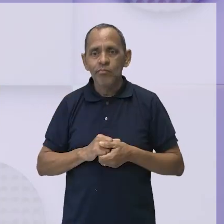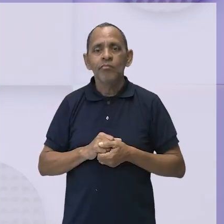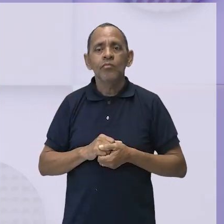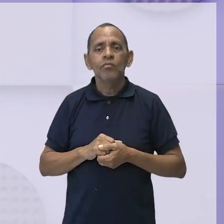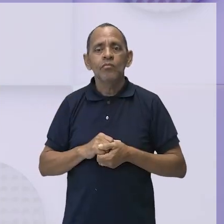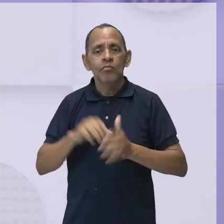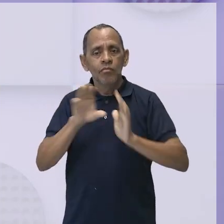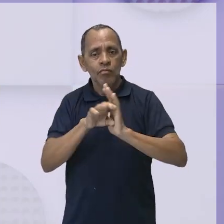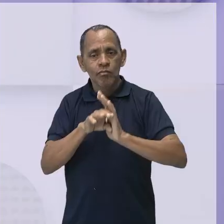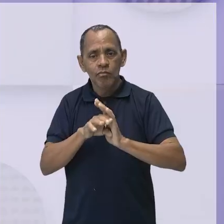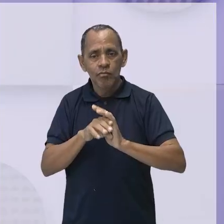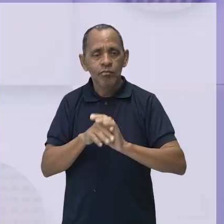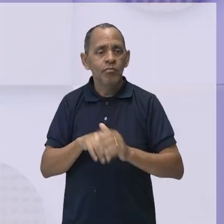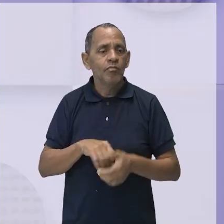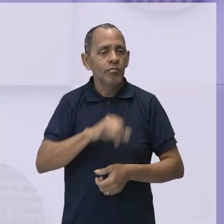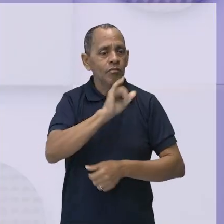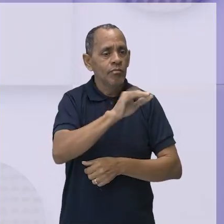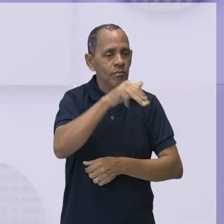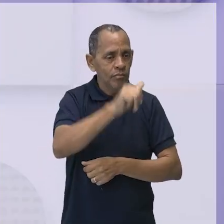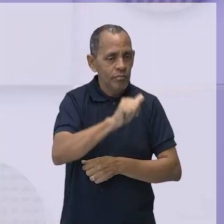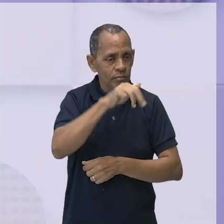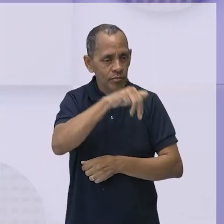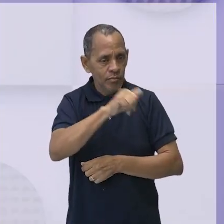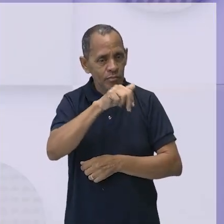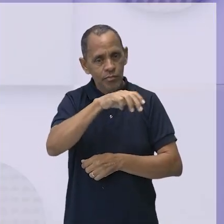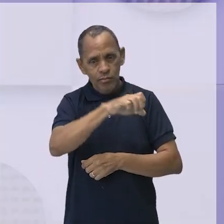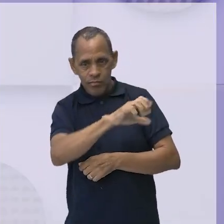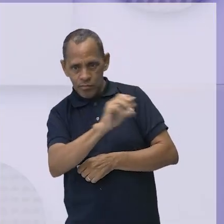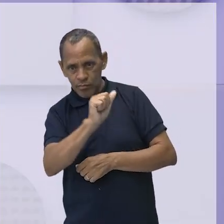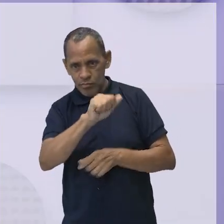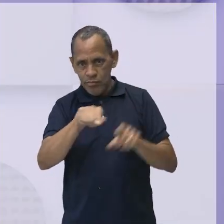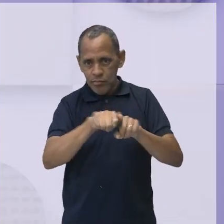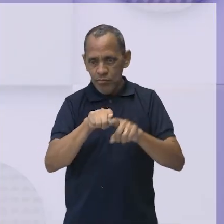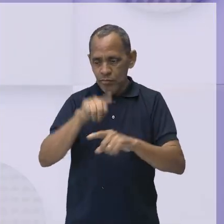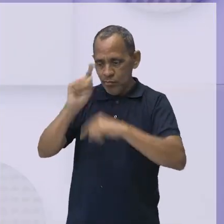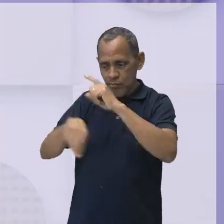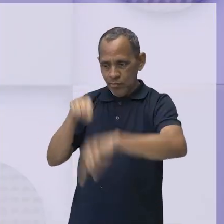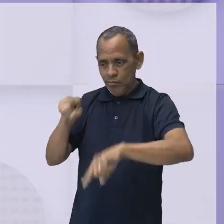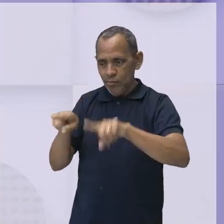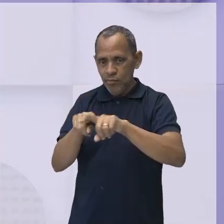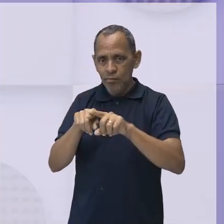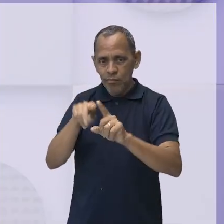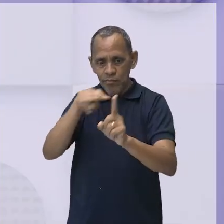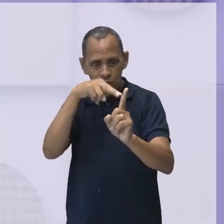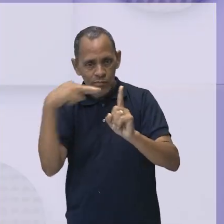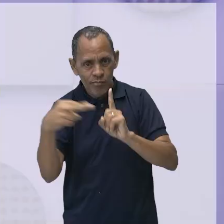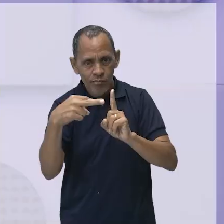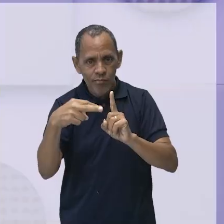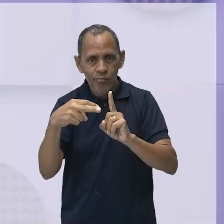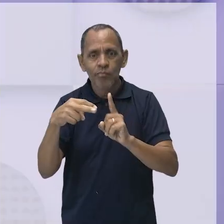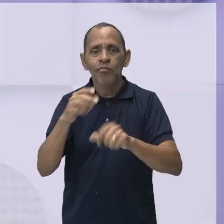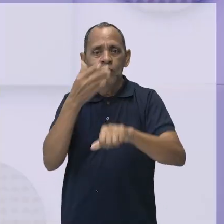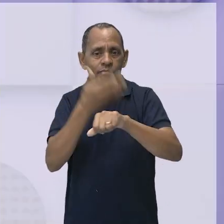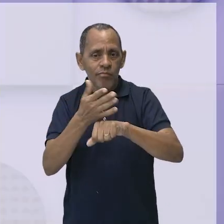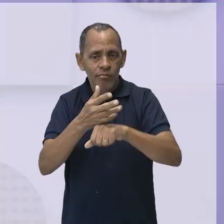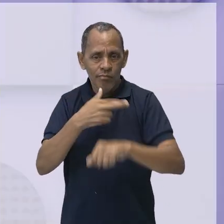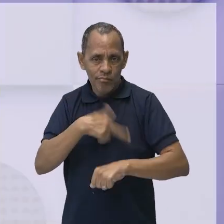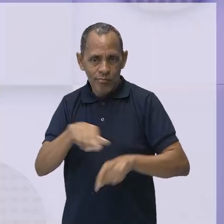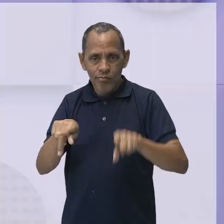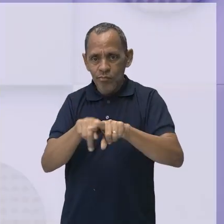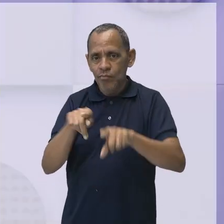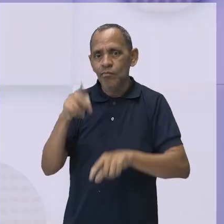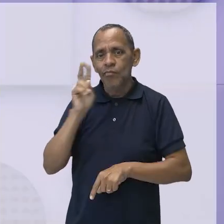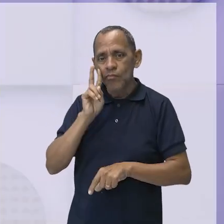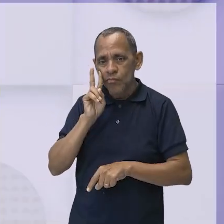de transcendência e imanência, vimos as várias visões de transcendência nas várias tradições religiosas, vimos também que